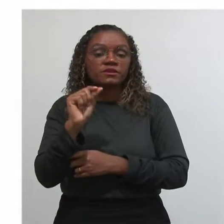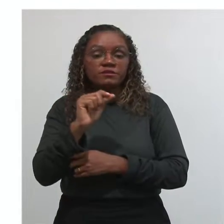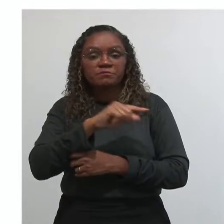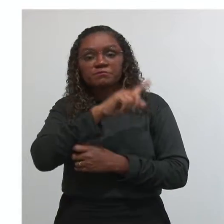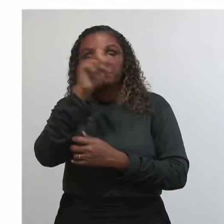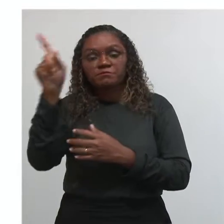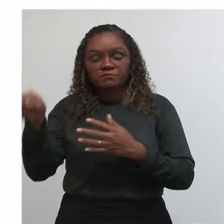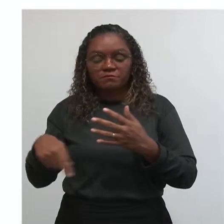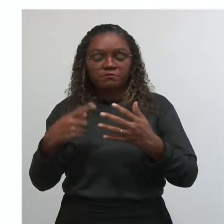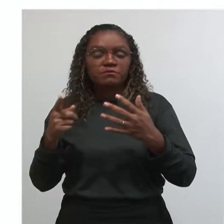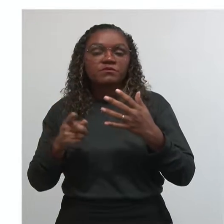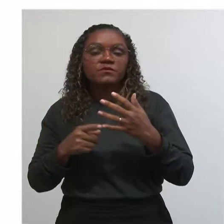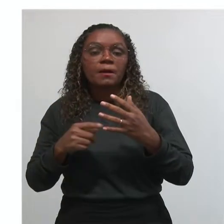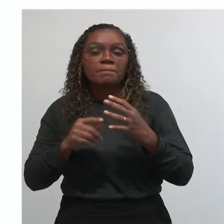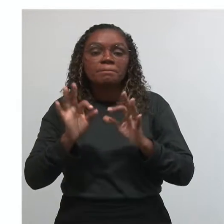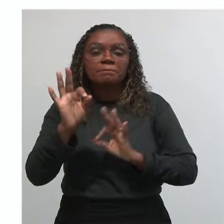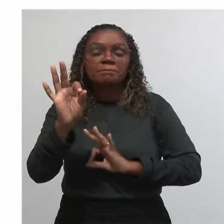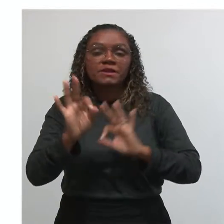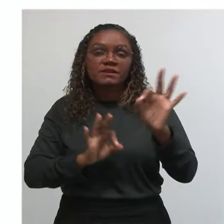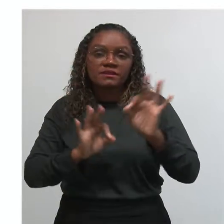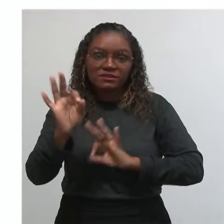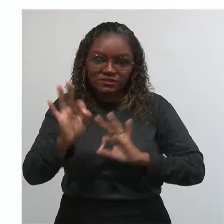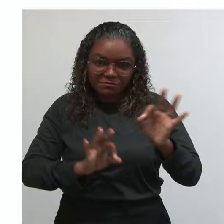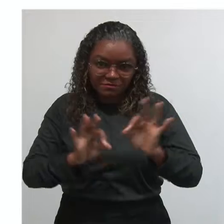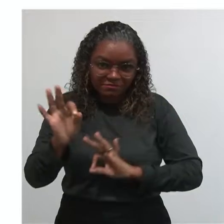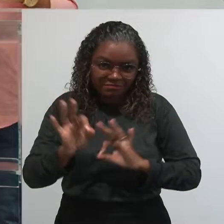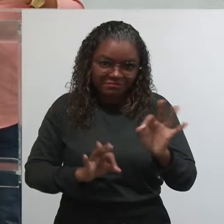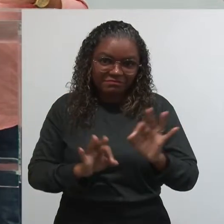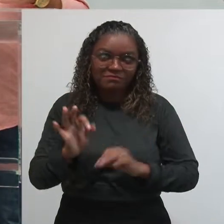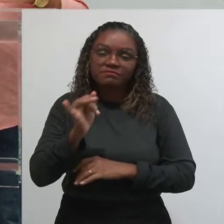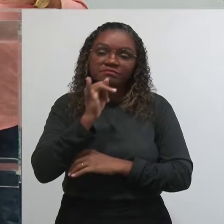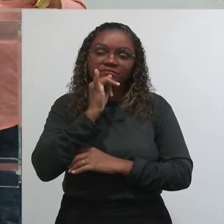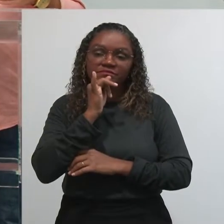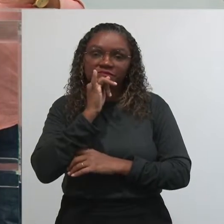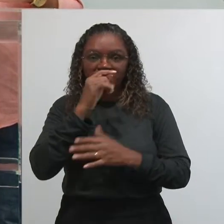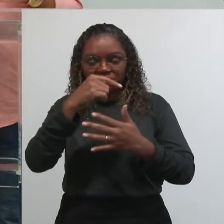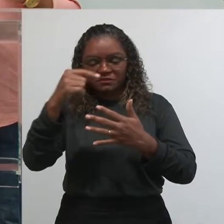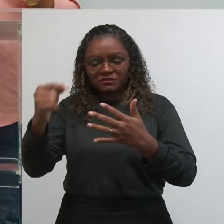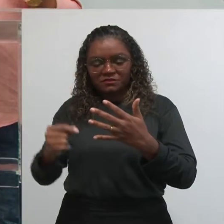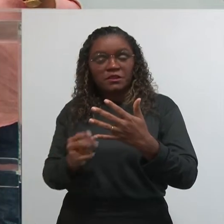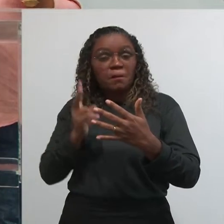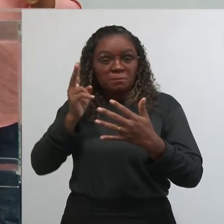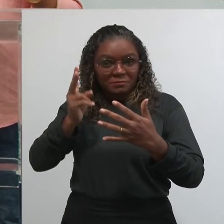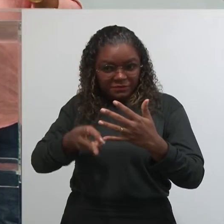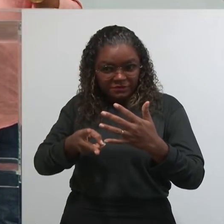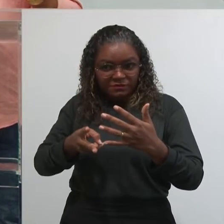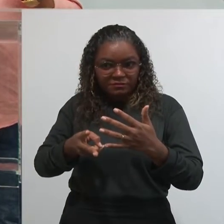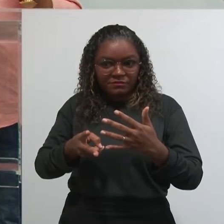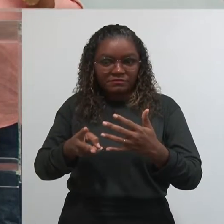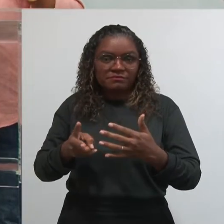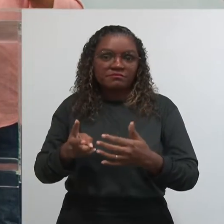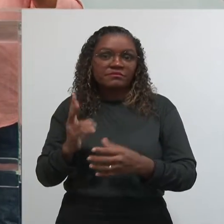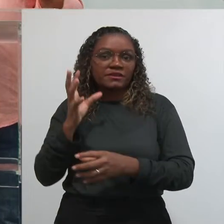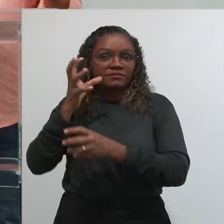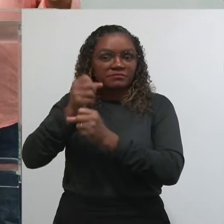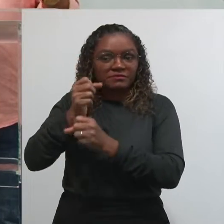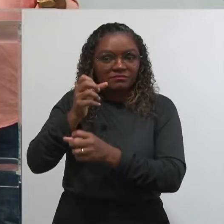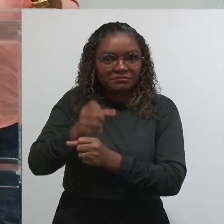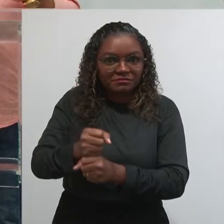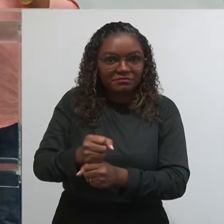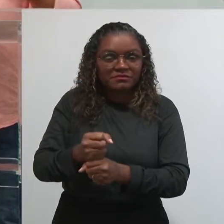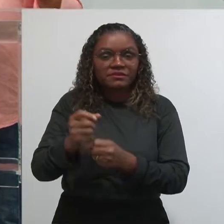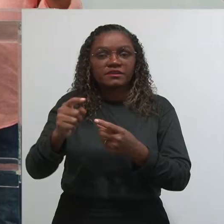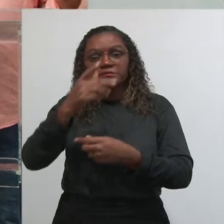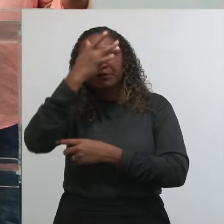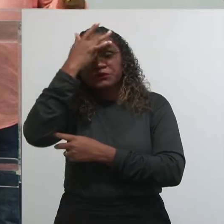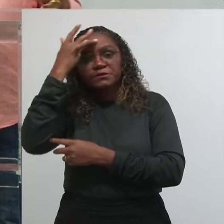execução, que é onde vai ser então elencado, né, todos esses fatores. A aplicação orçamentária, as pessoas, né,